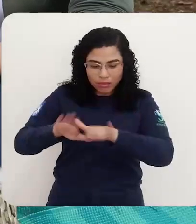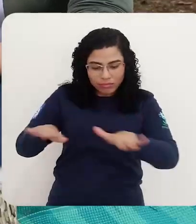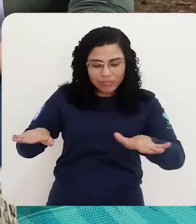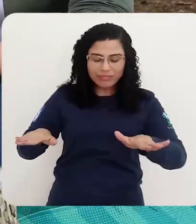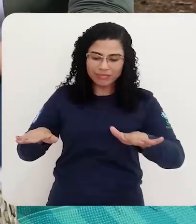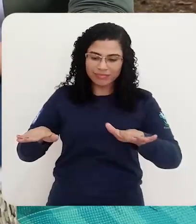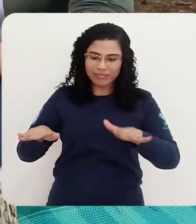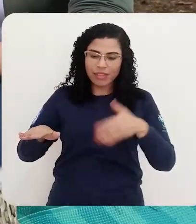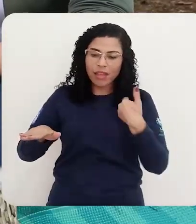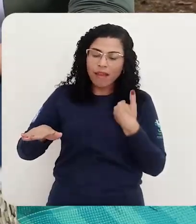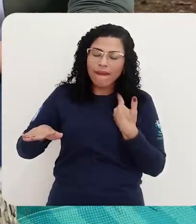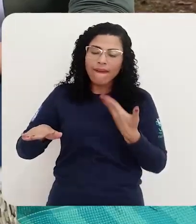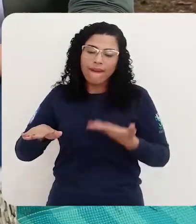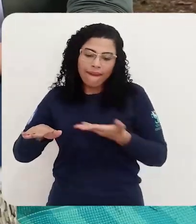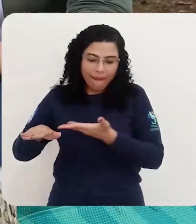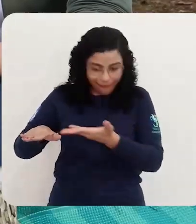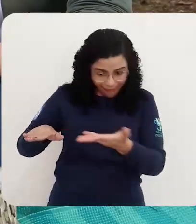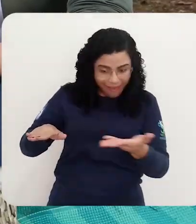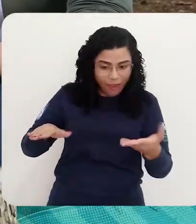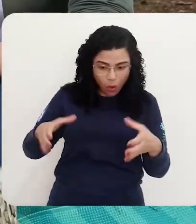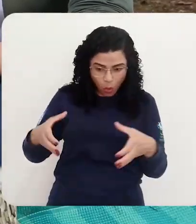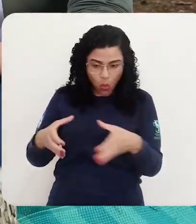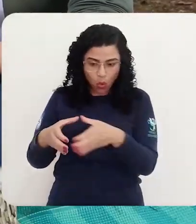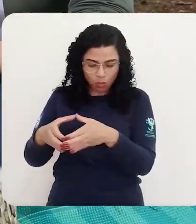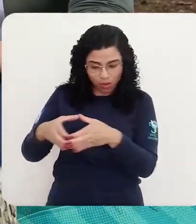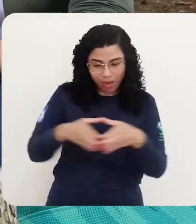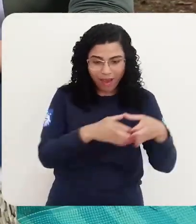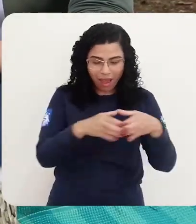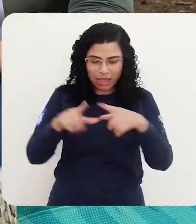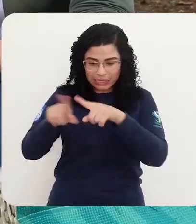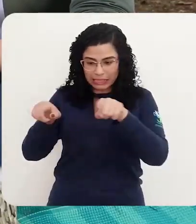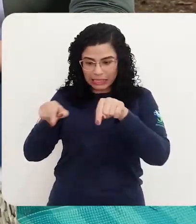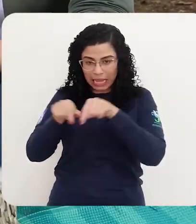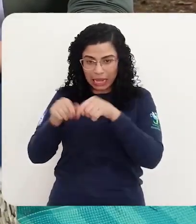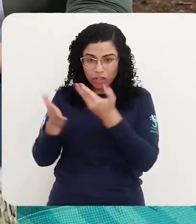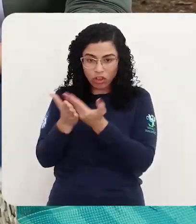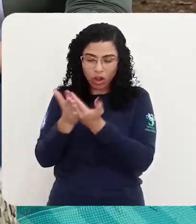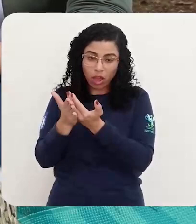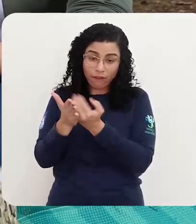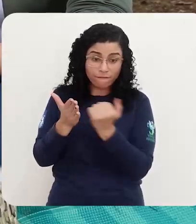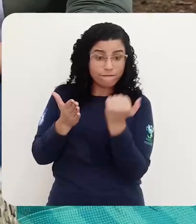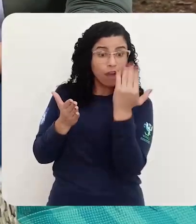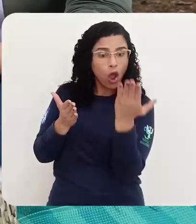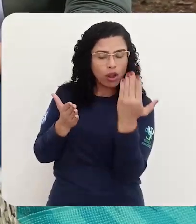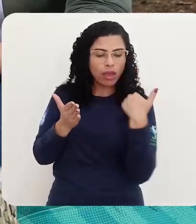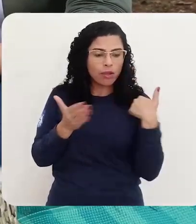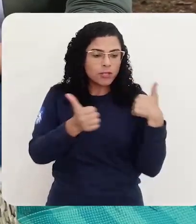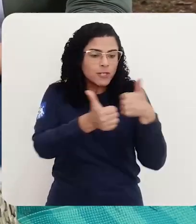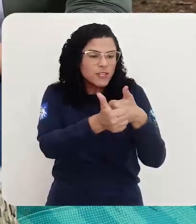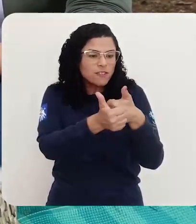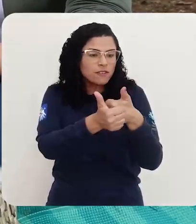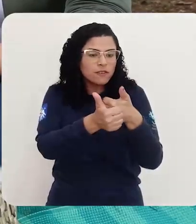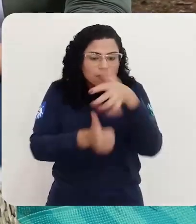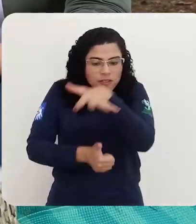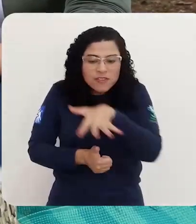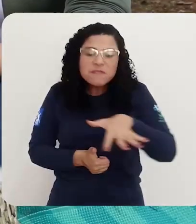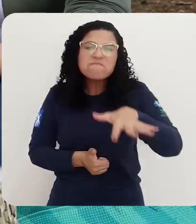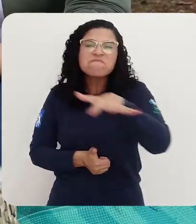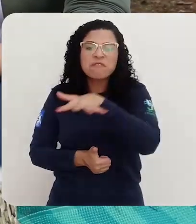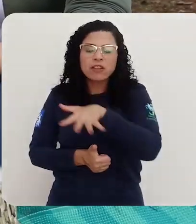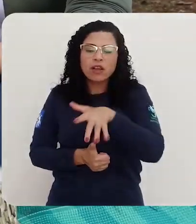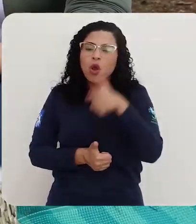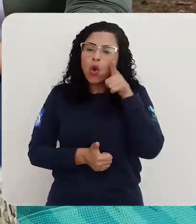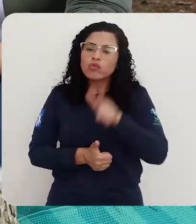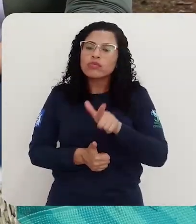criança, o meu menino, a minha menina, da sala de aula, e eu aproximo essa criança de outro